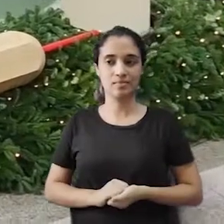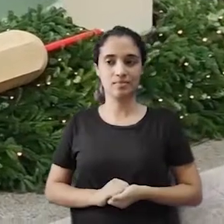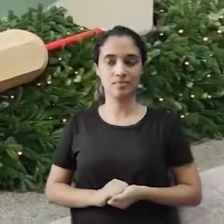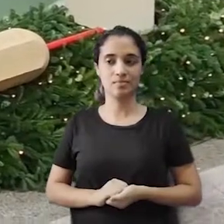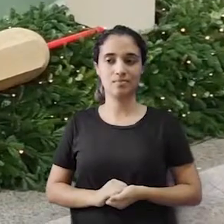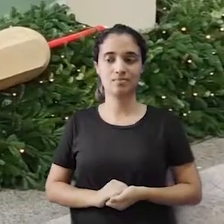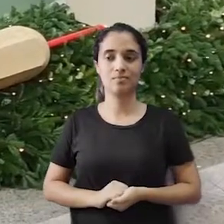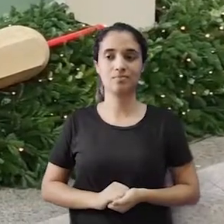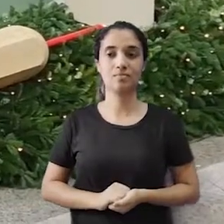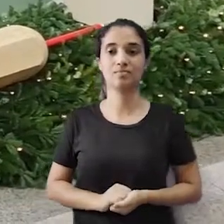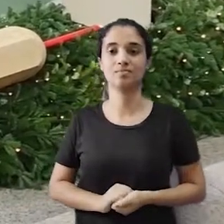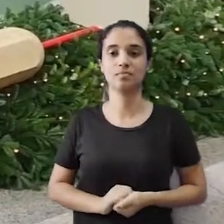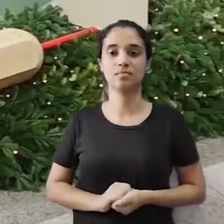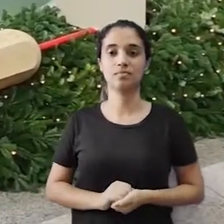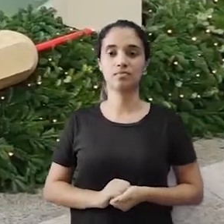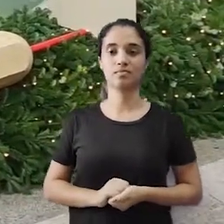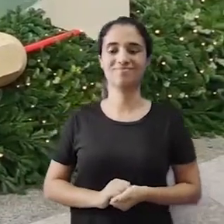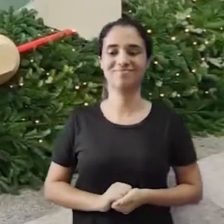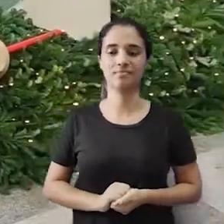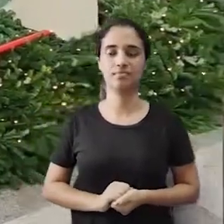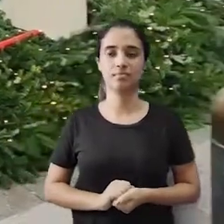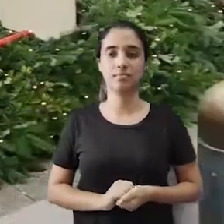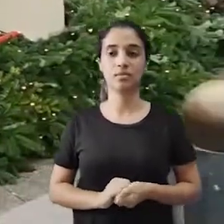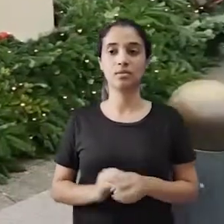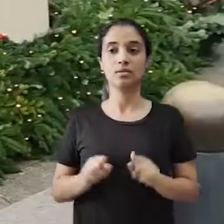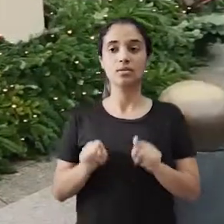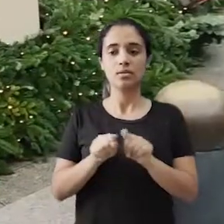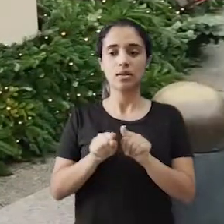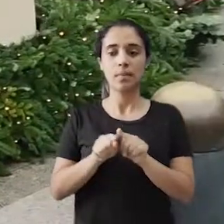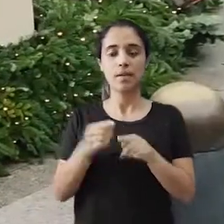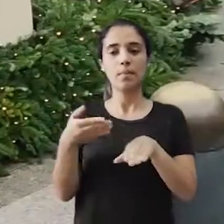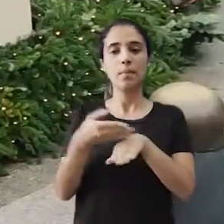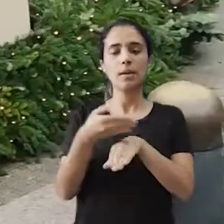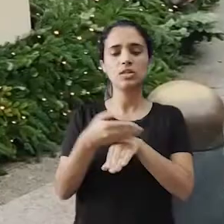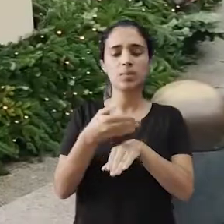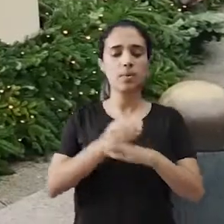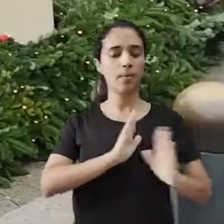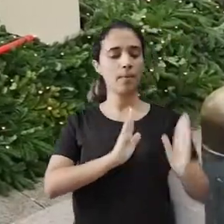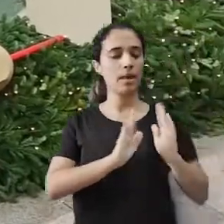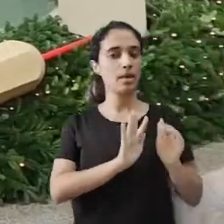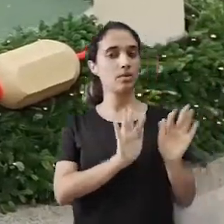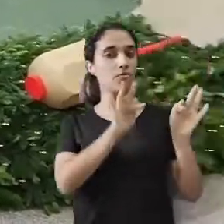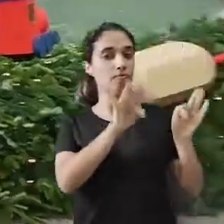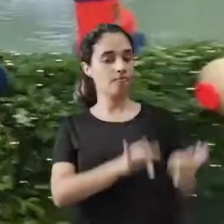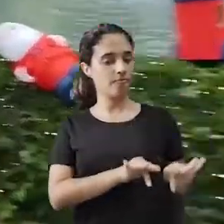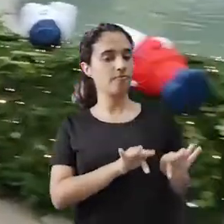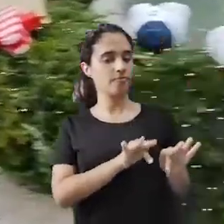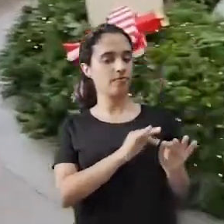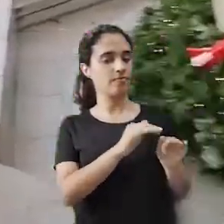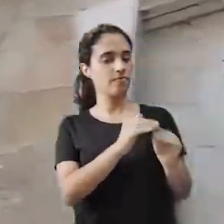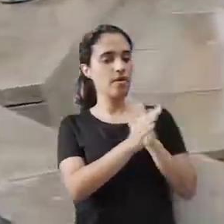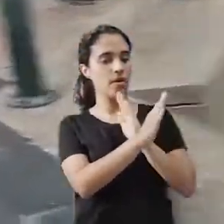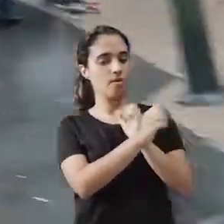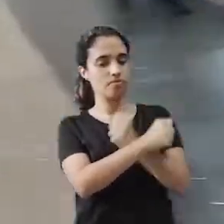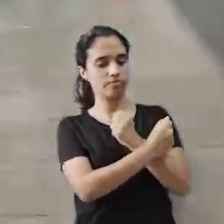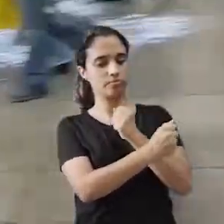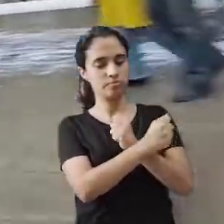Jelasic, ele participou da questão da abolição da escravidão e outras coisas. E